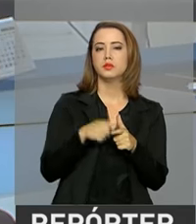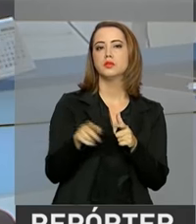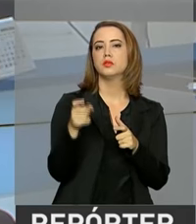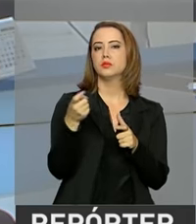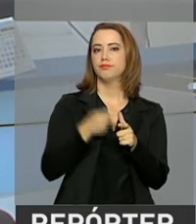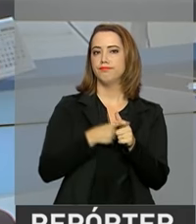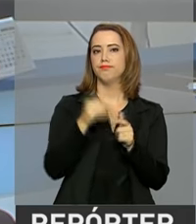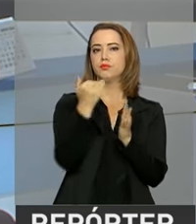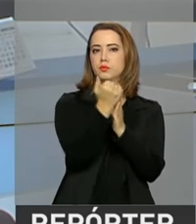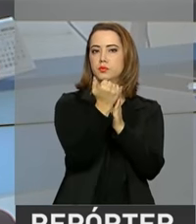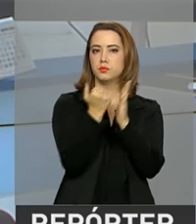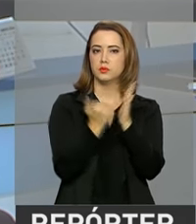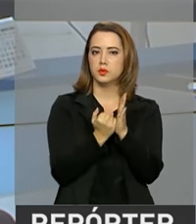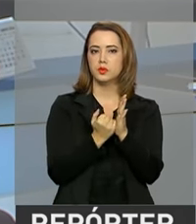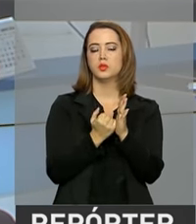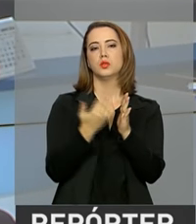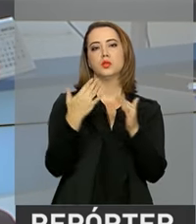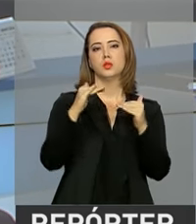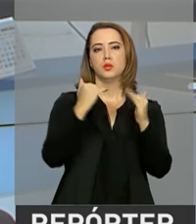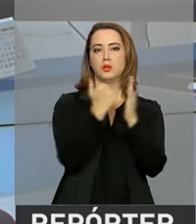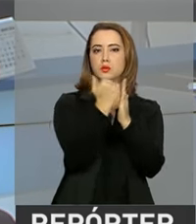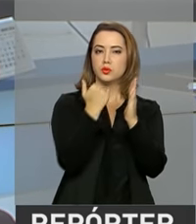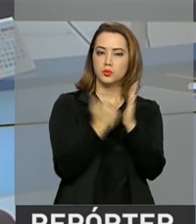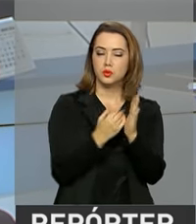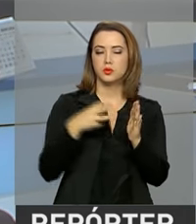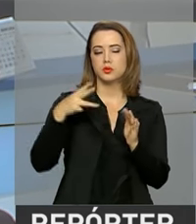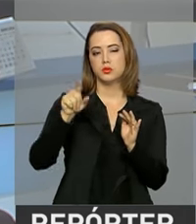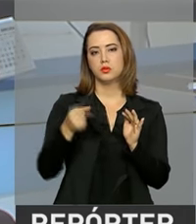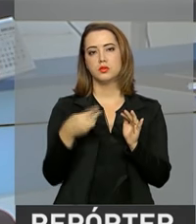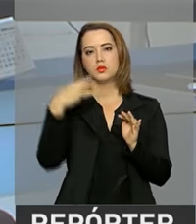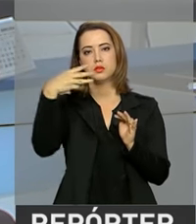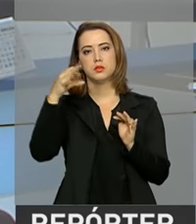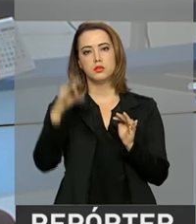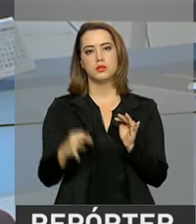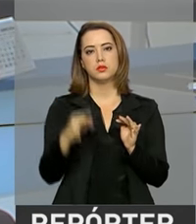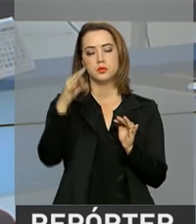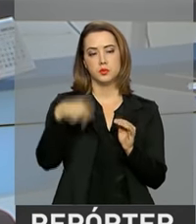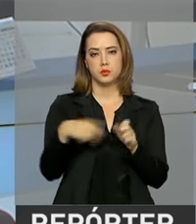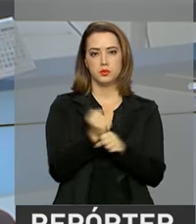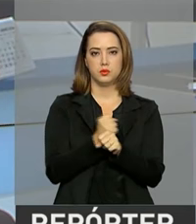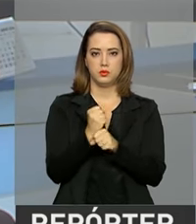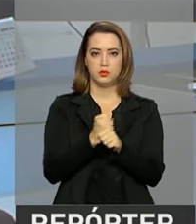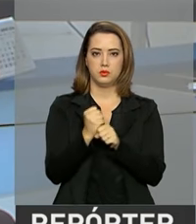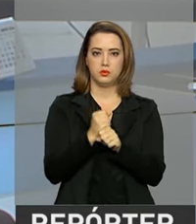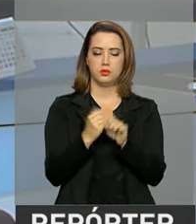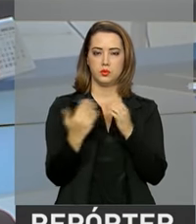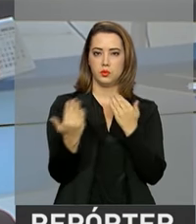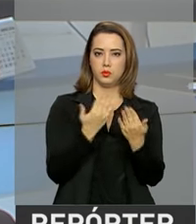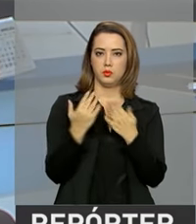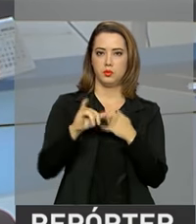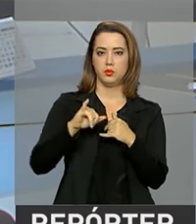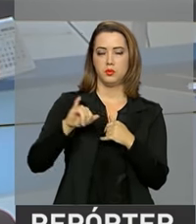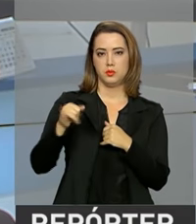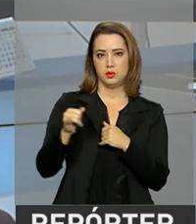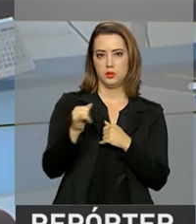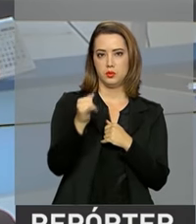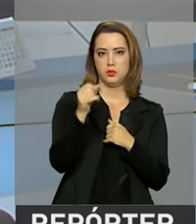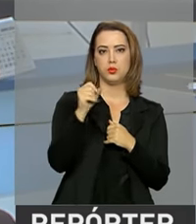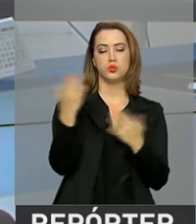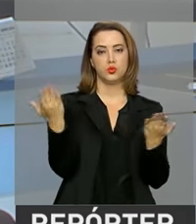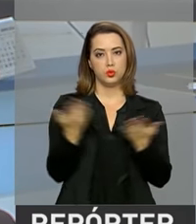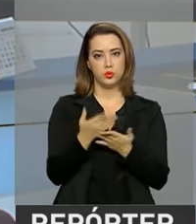na atividade econômica deve ficar em 3,3% neste ano. Em relação à taxa básica de juros, que hoje está